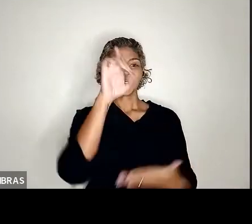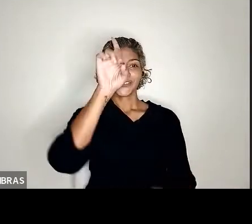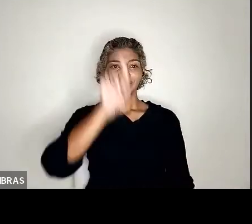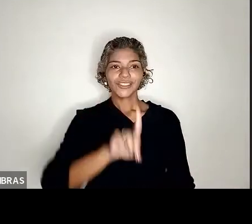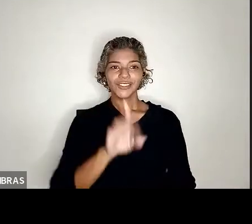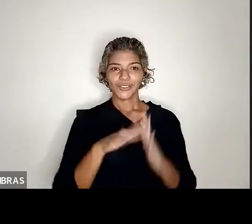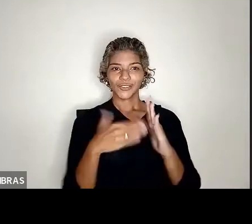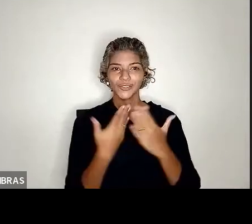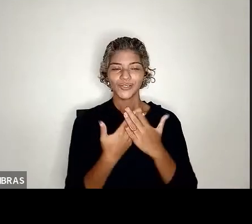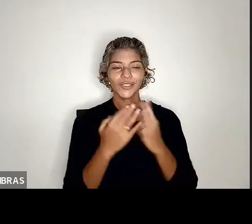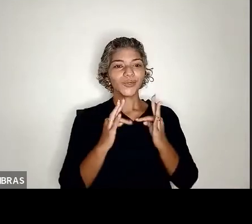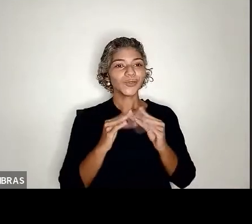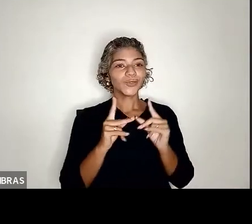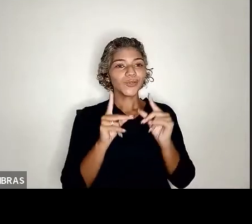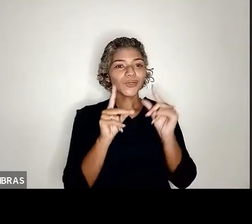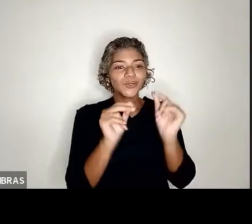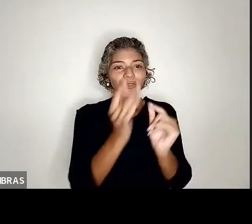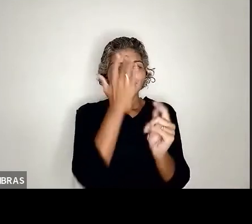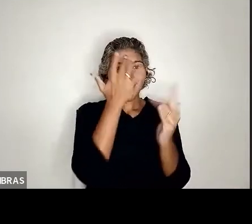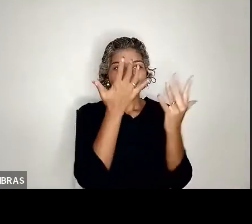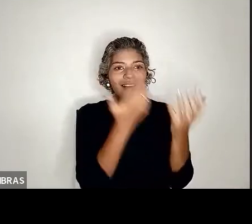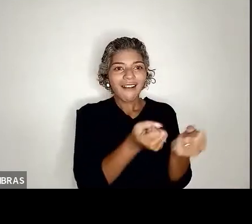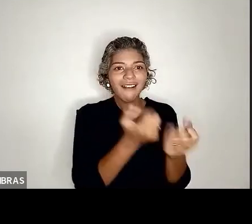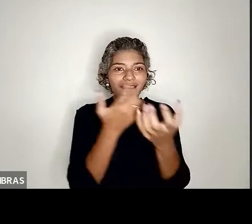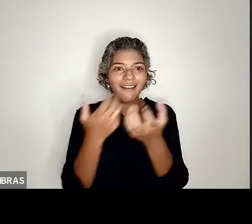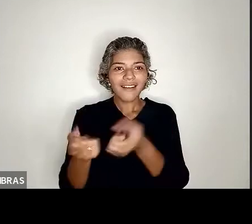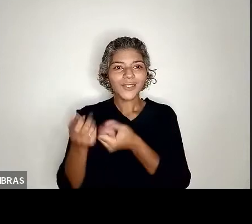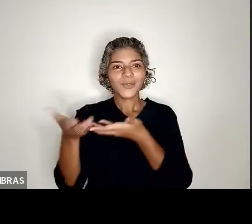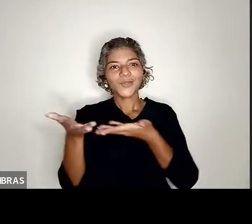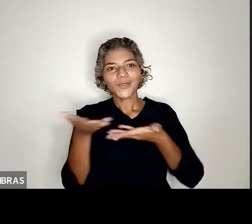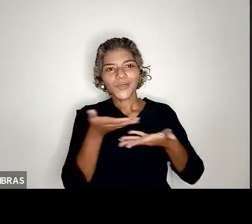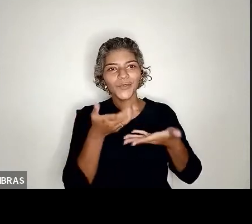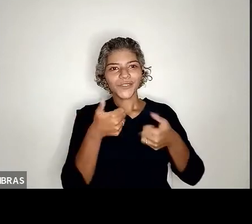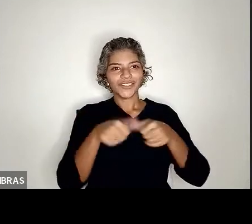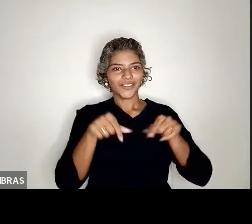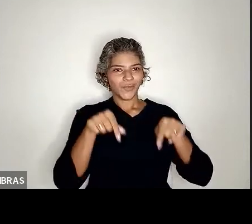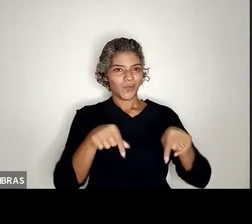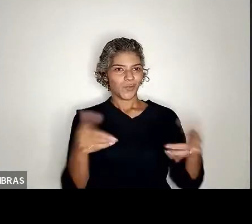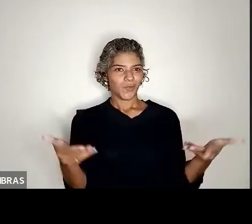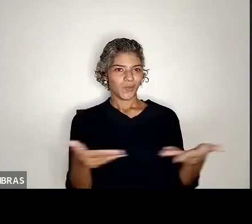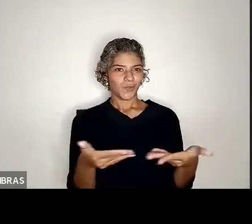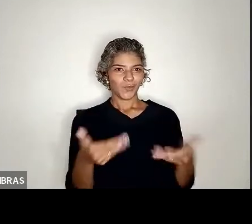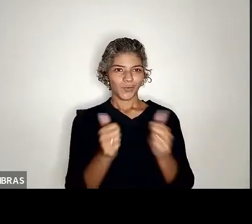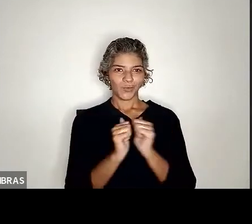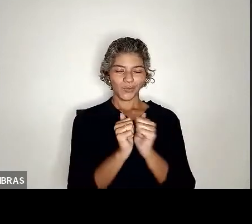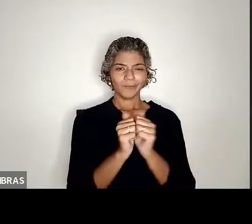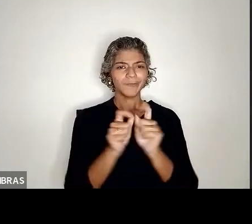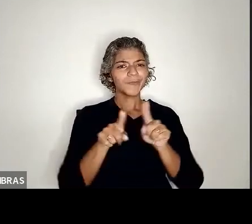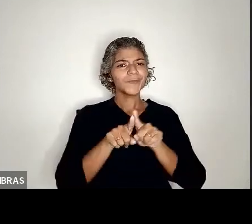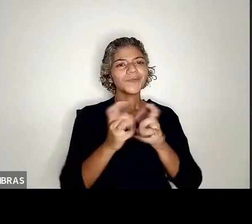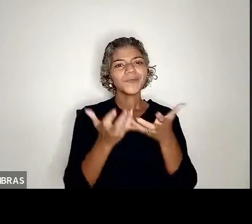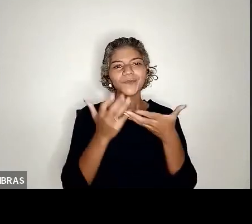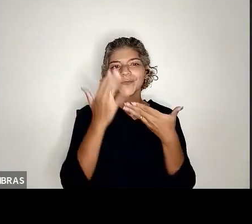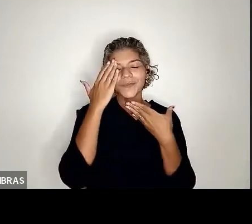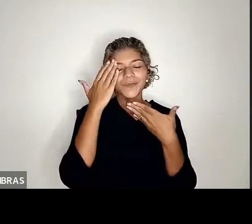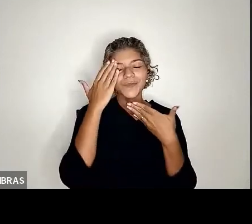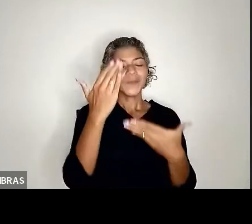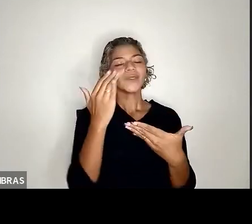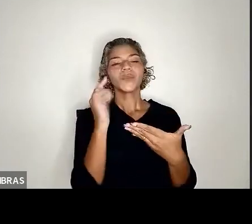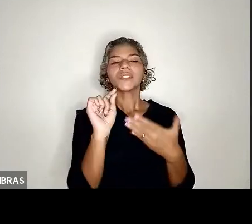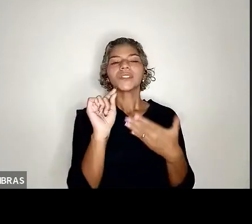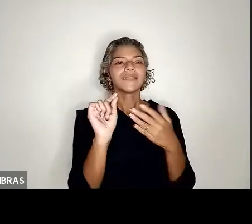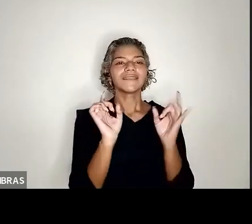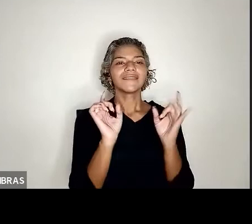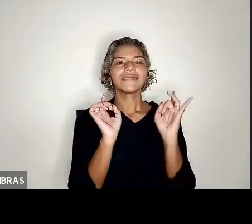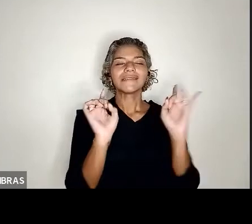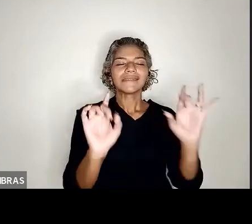a todas, né, que aceitaram o convite para estar aqui conosco hoje, e também um agradecimento muito especial